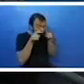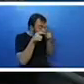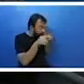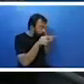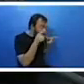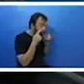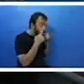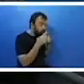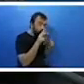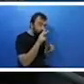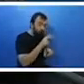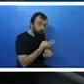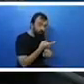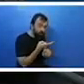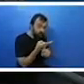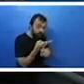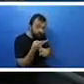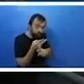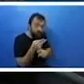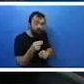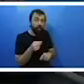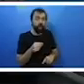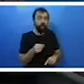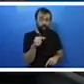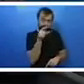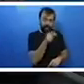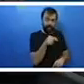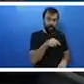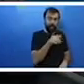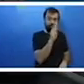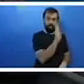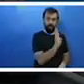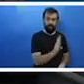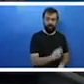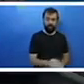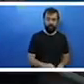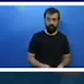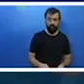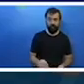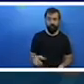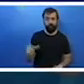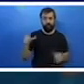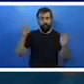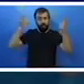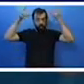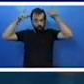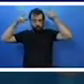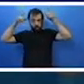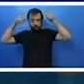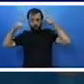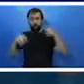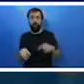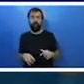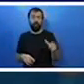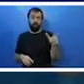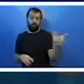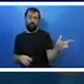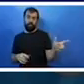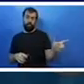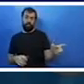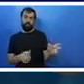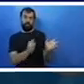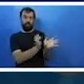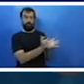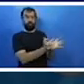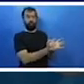Portugal aqui na colônia. Que terra boa é essa? Meus governadores gerais me contam tudo o que acontece